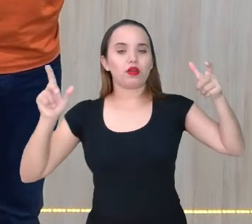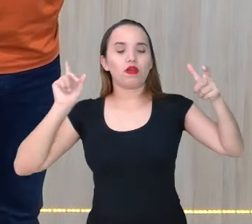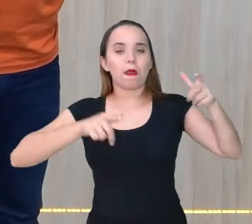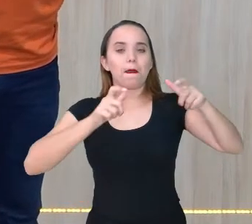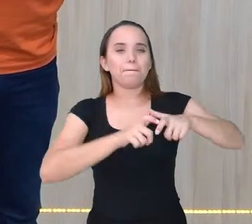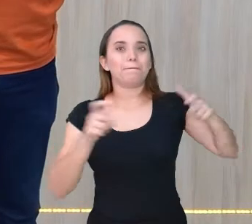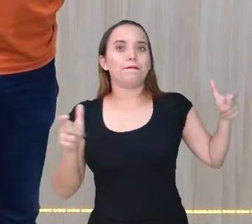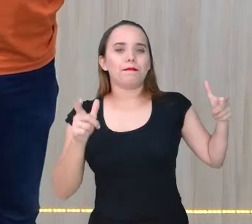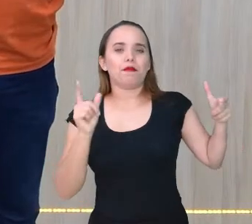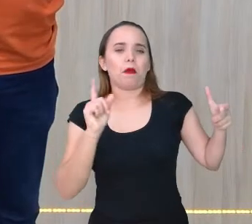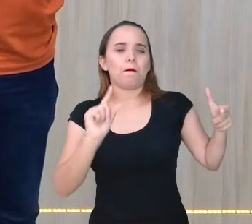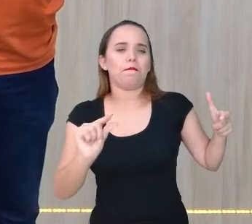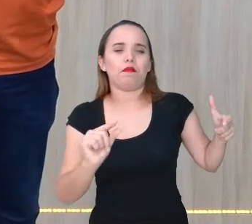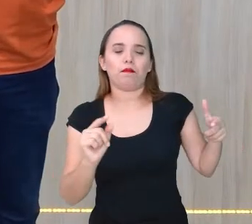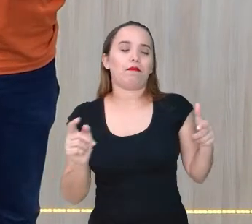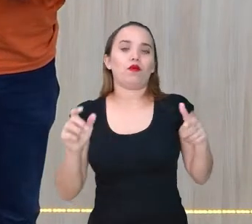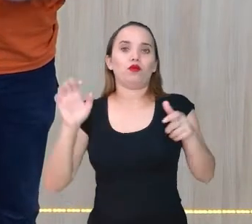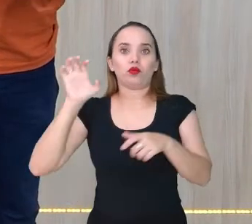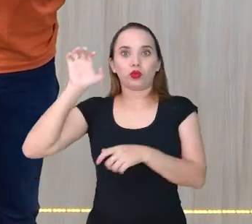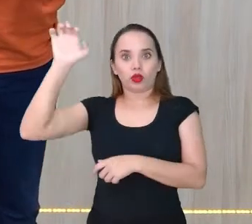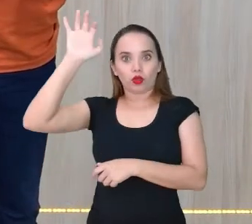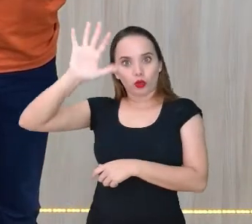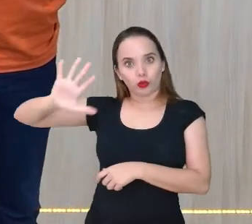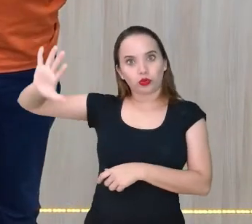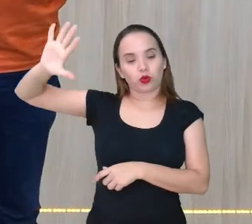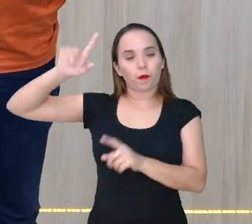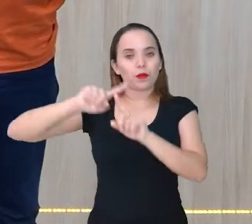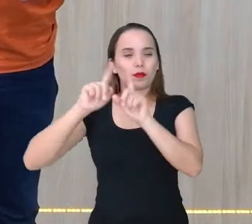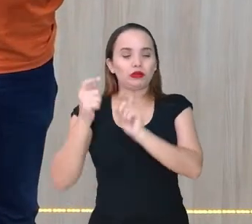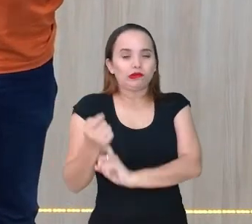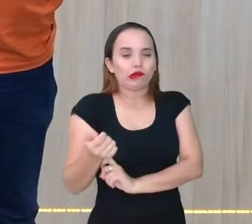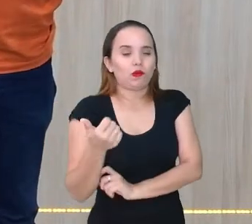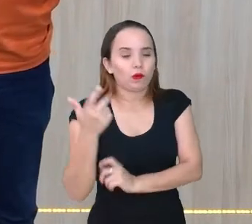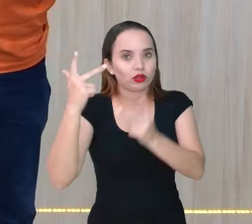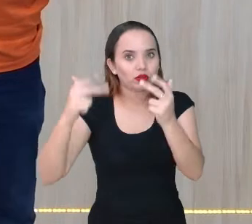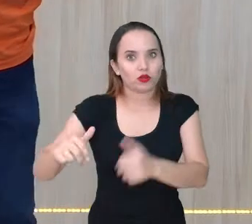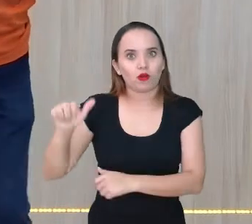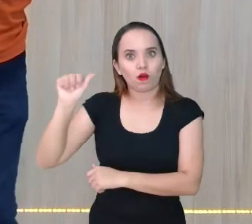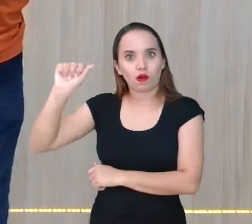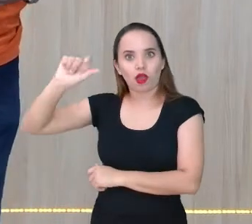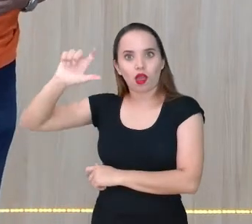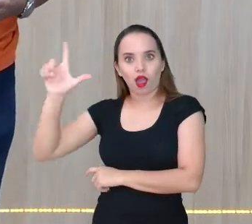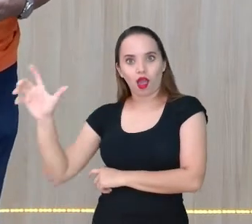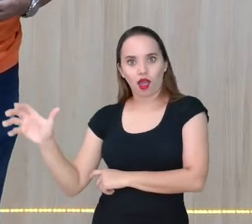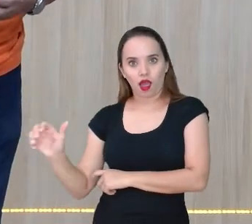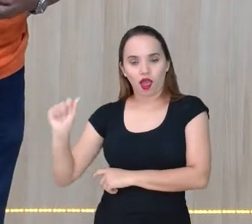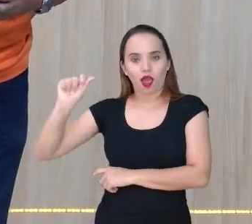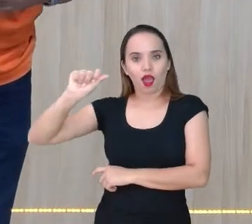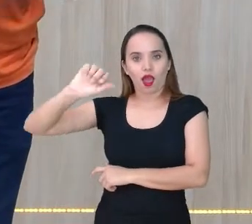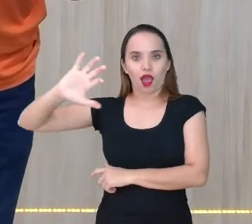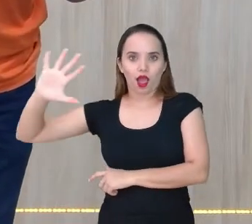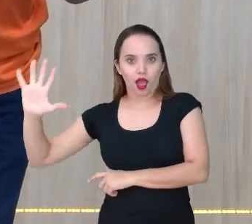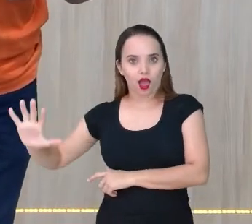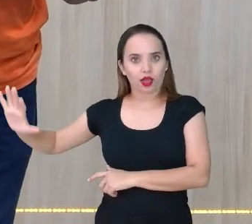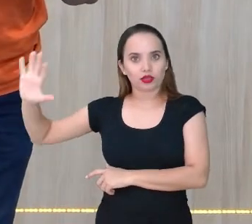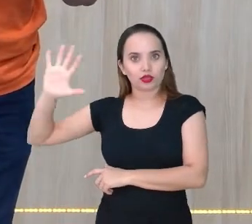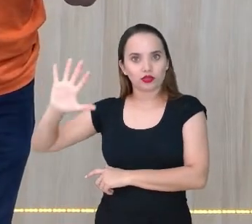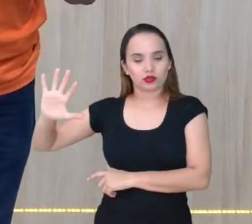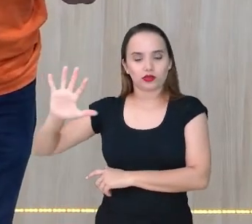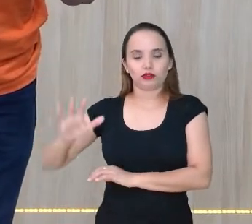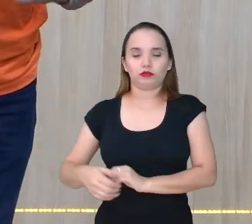né? Mas chegando perto aí da Ásia. Então, é muita gente, é muita terra, né? Um território muito bom, né? Com